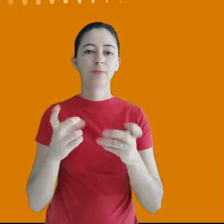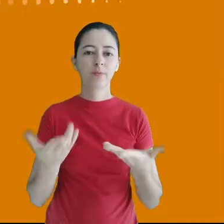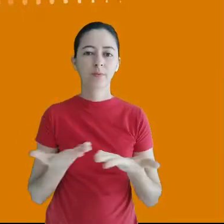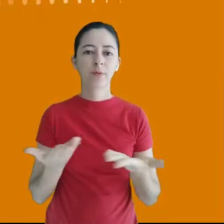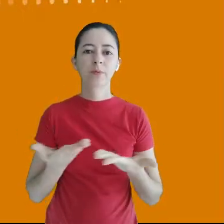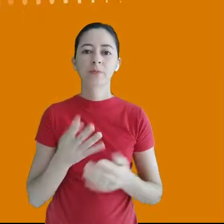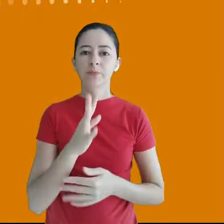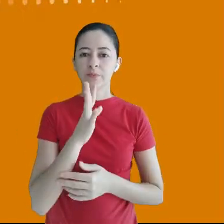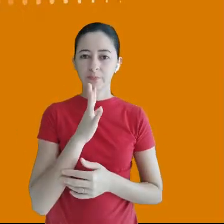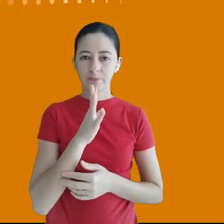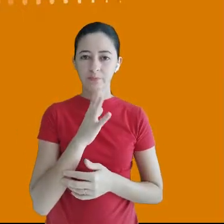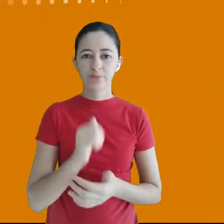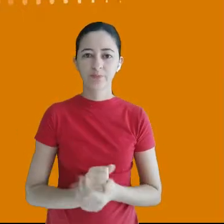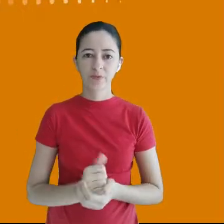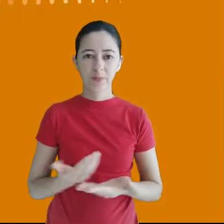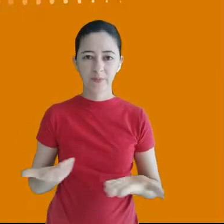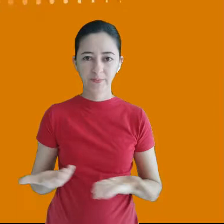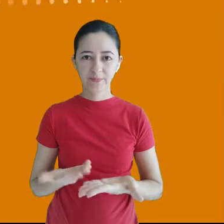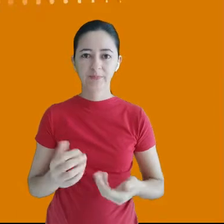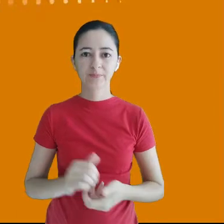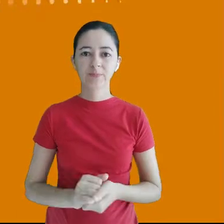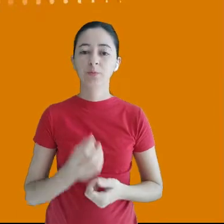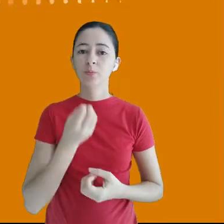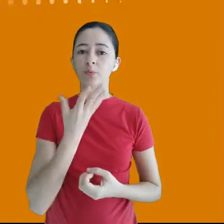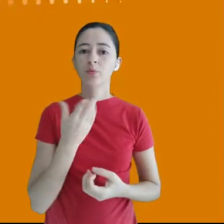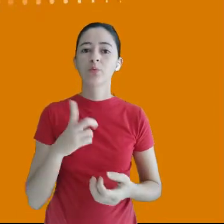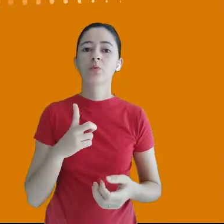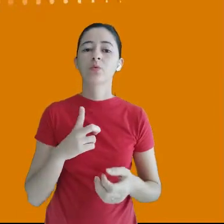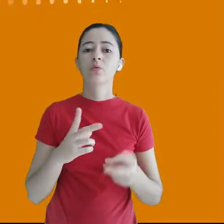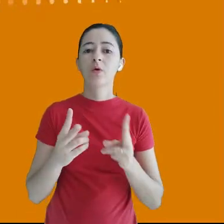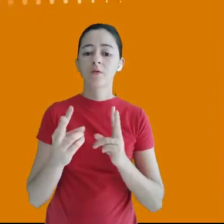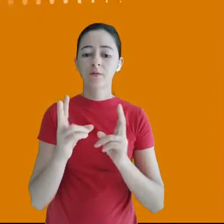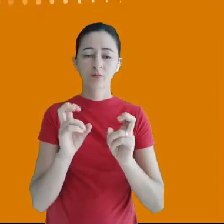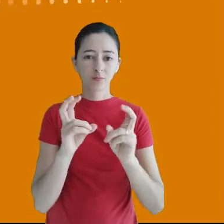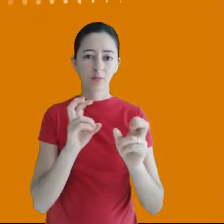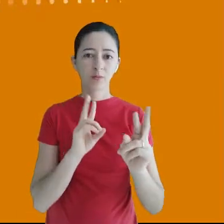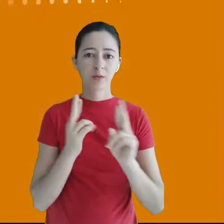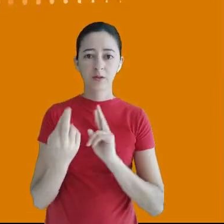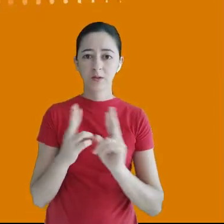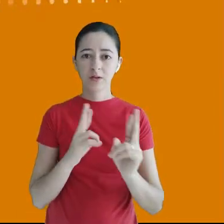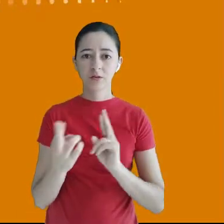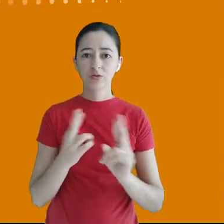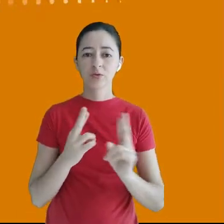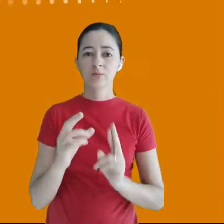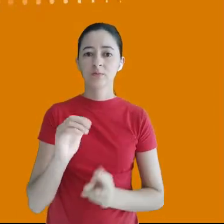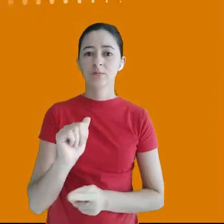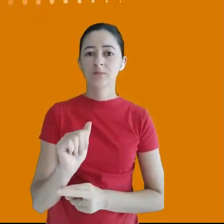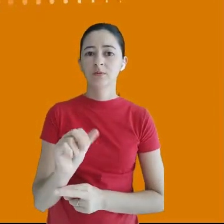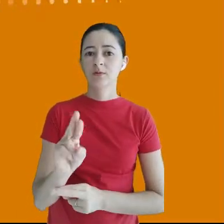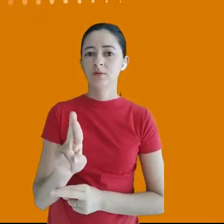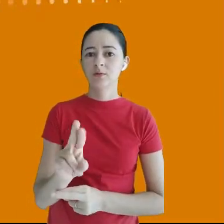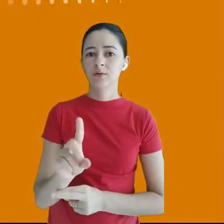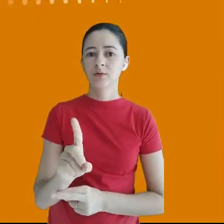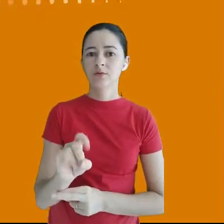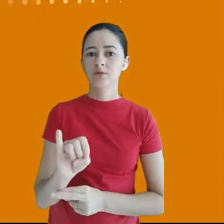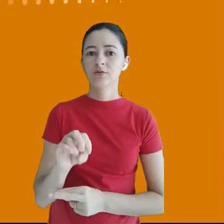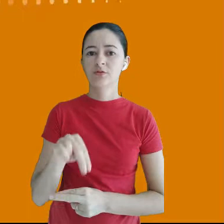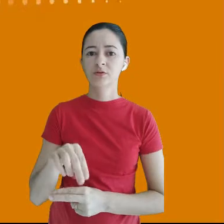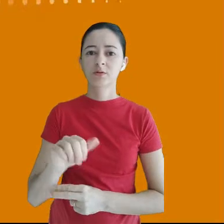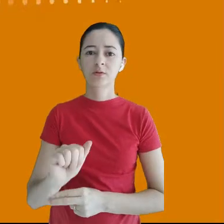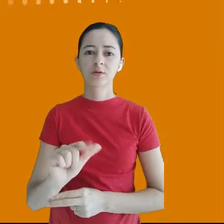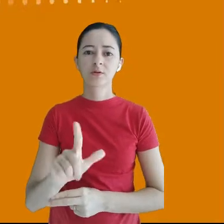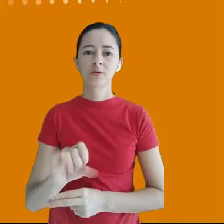para a gente ver nessa aula, tá bom? A vai falar agora sobre os relacionamentos, cardinalidade, isso também é algo